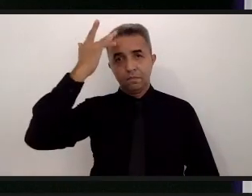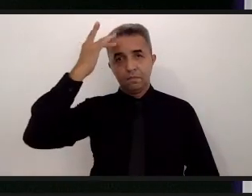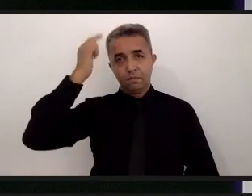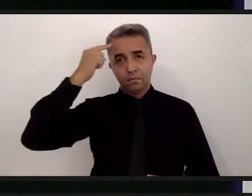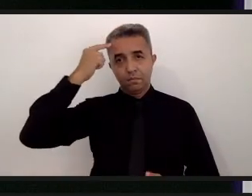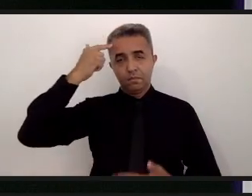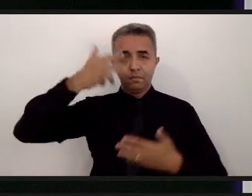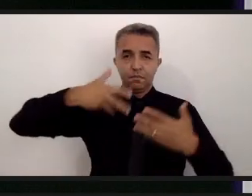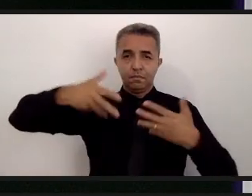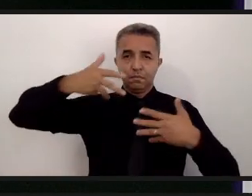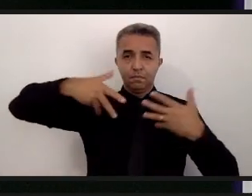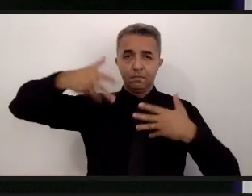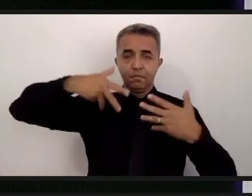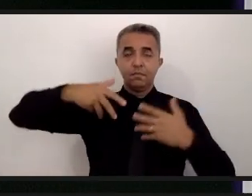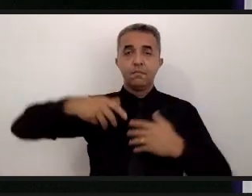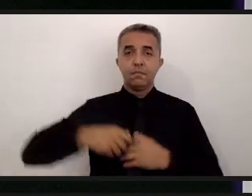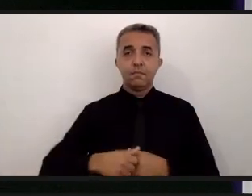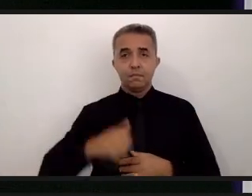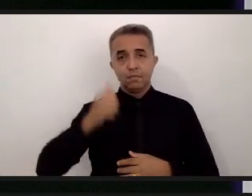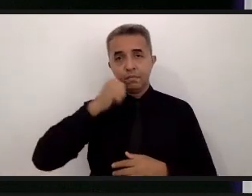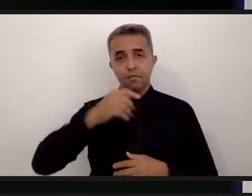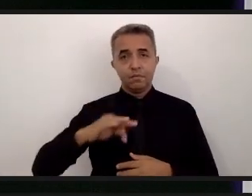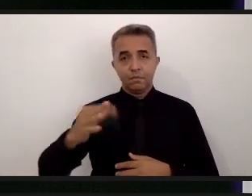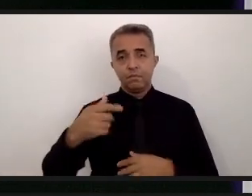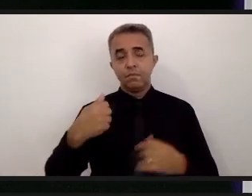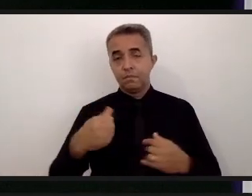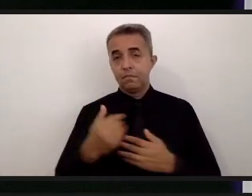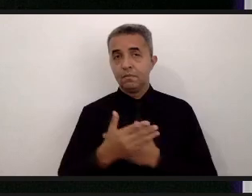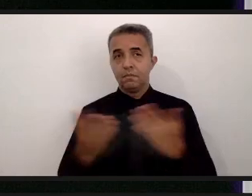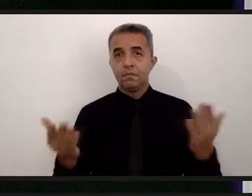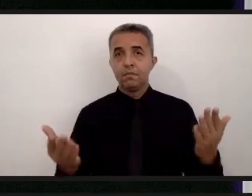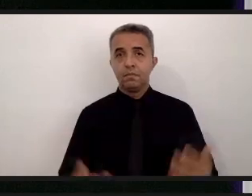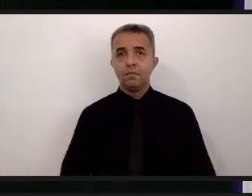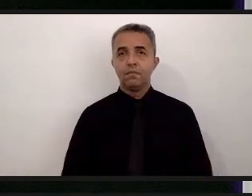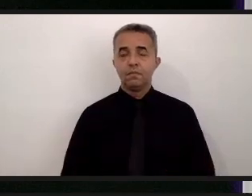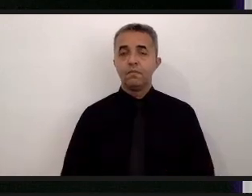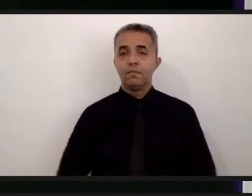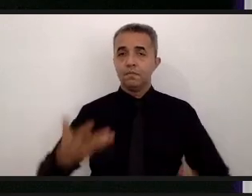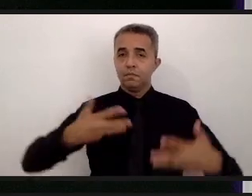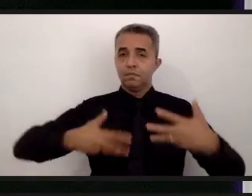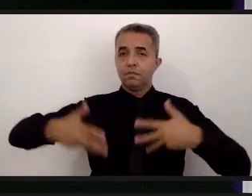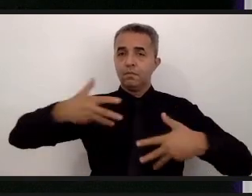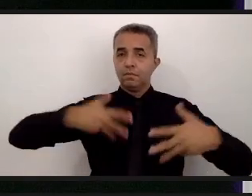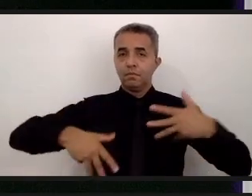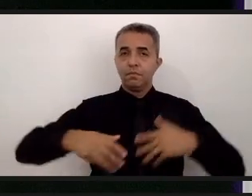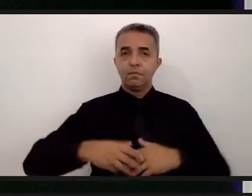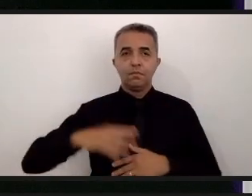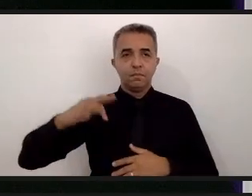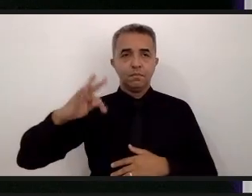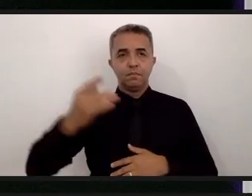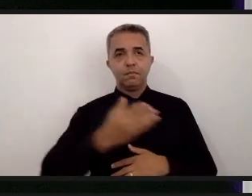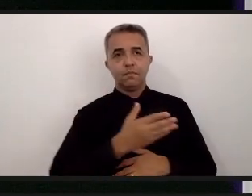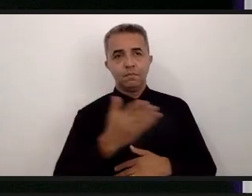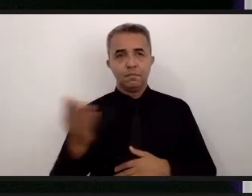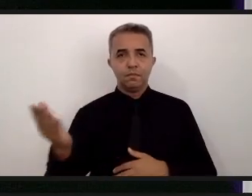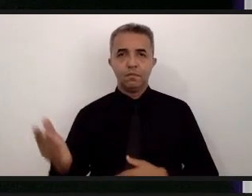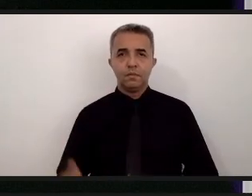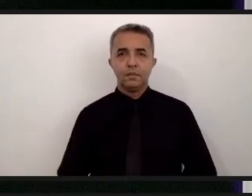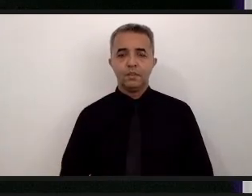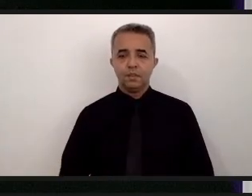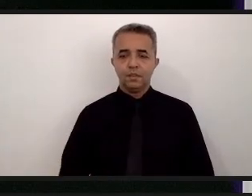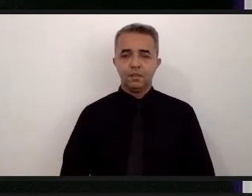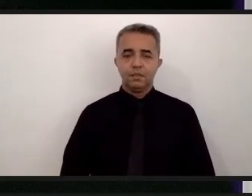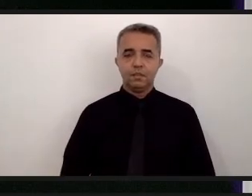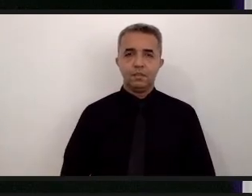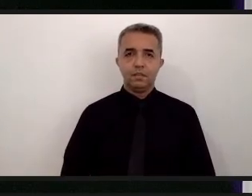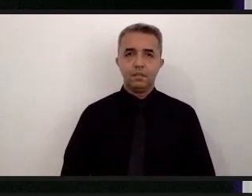mulheres elas estão precisando bastante disso, de cuidados, de todos. Né?